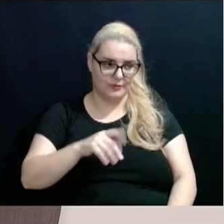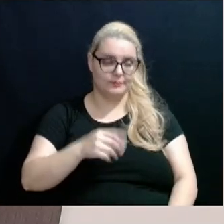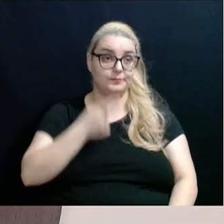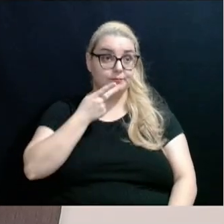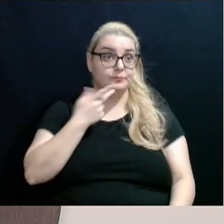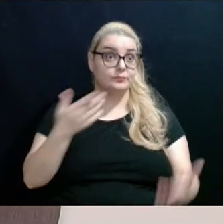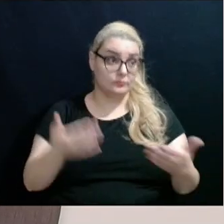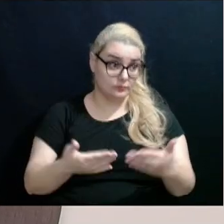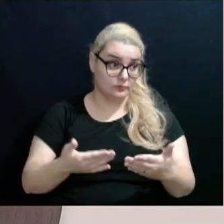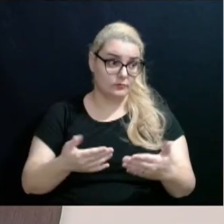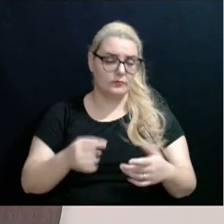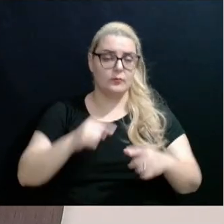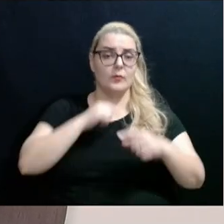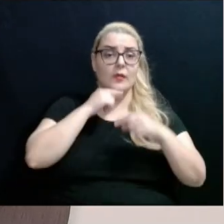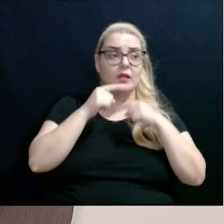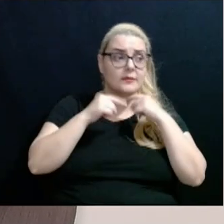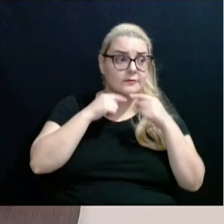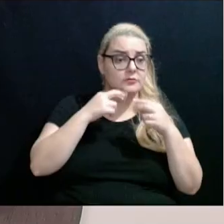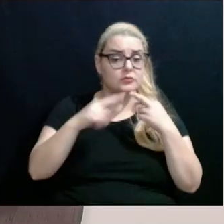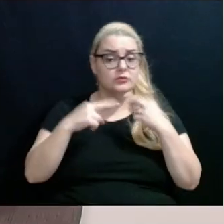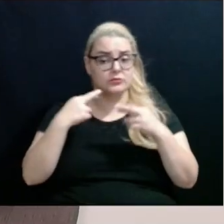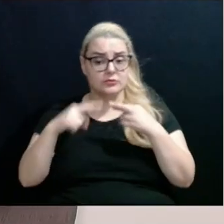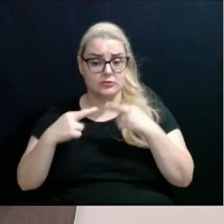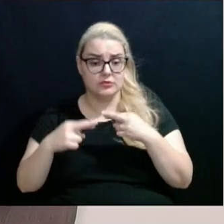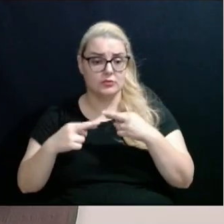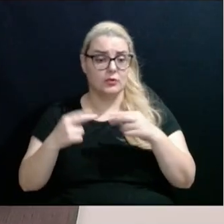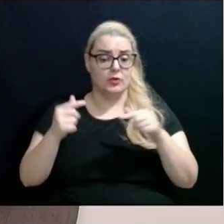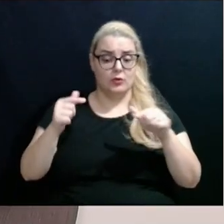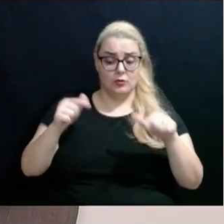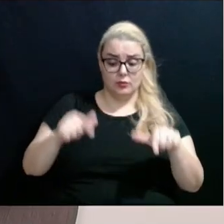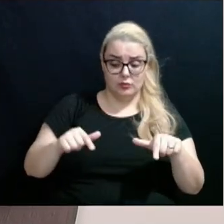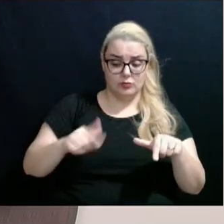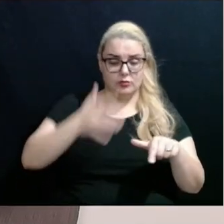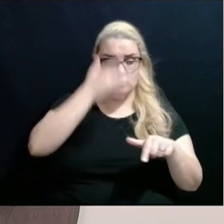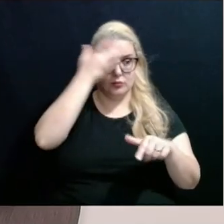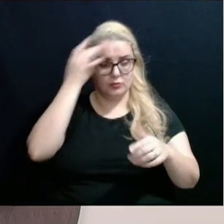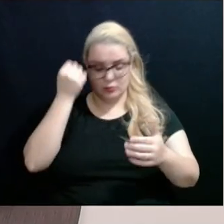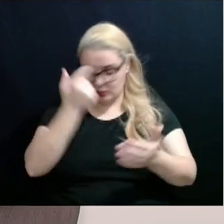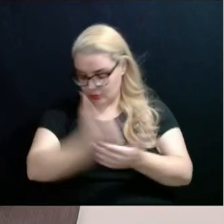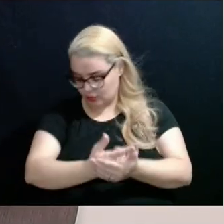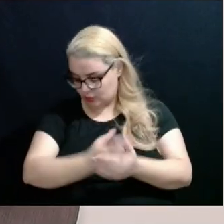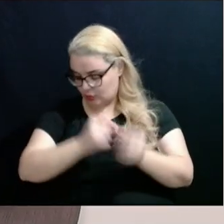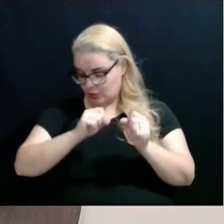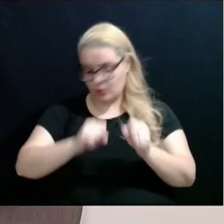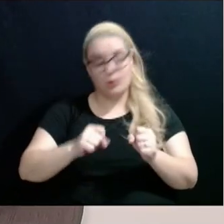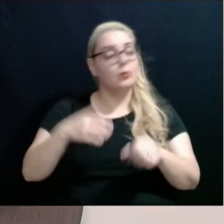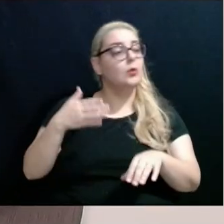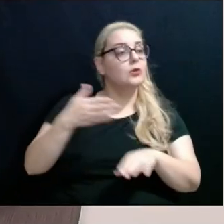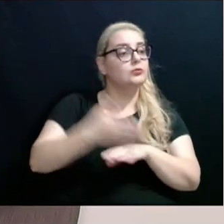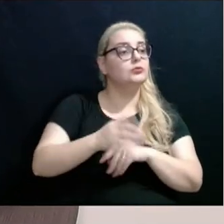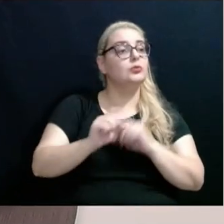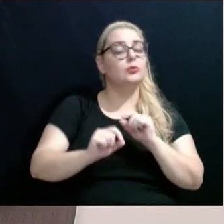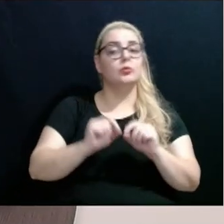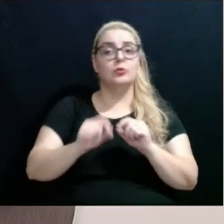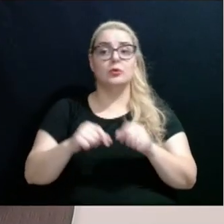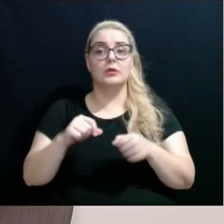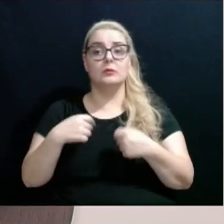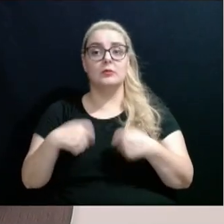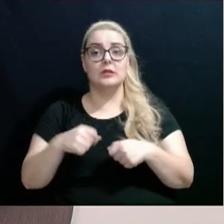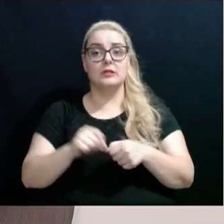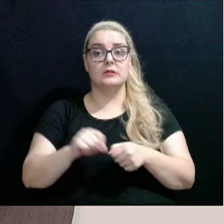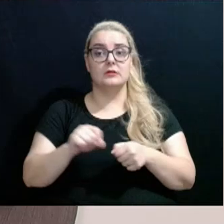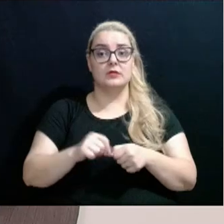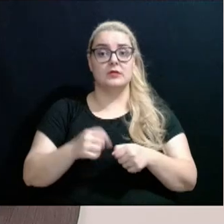das dúvidas e reclamações, né, onde esse consumidor ele pode acessar, o que ele deve fazer em caso aí de